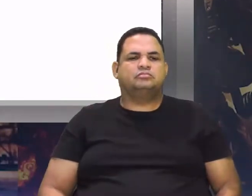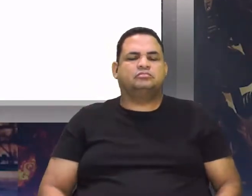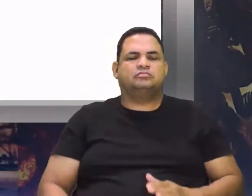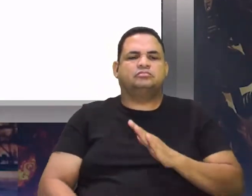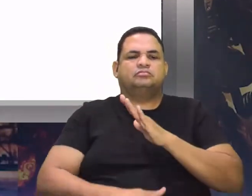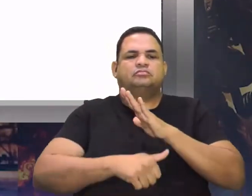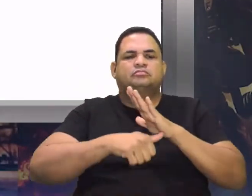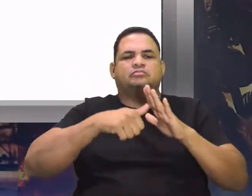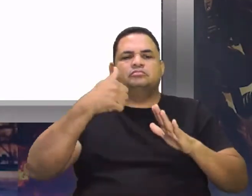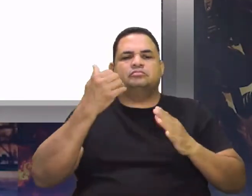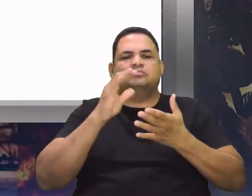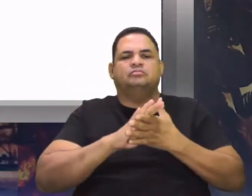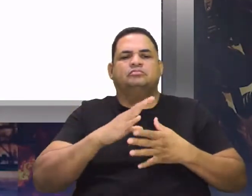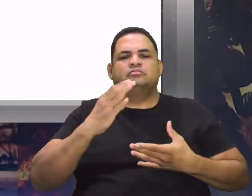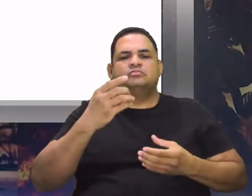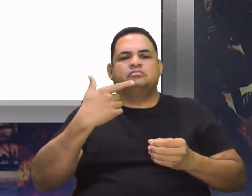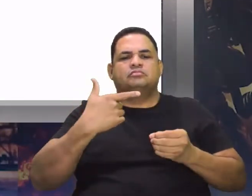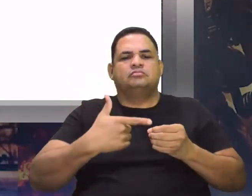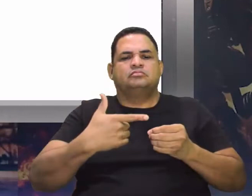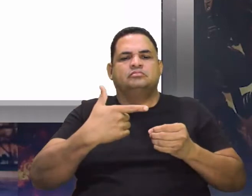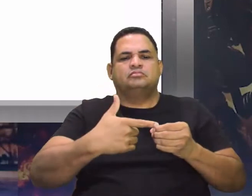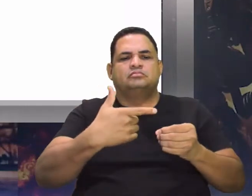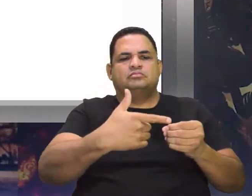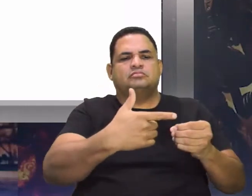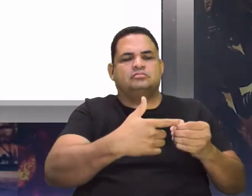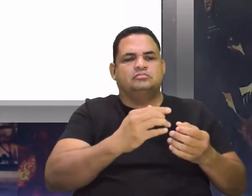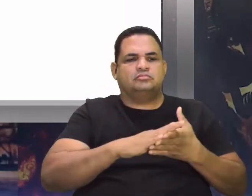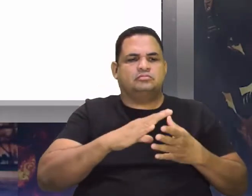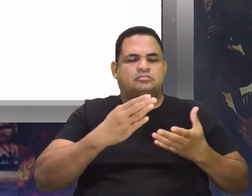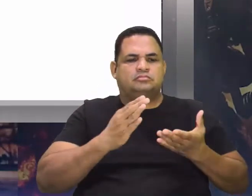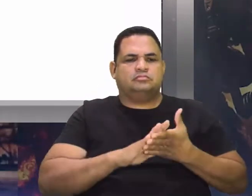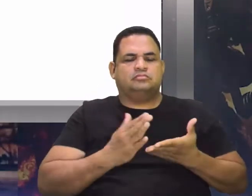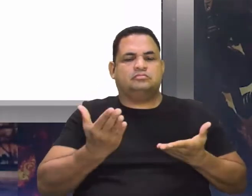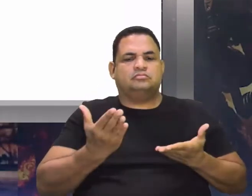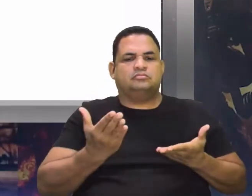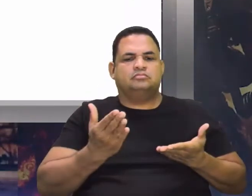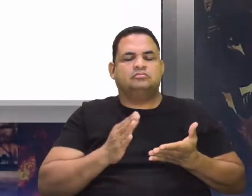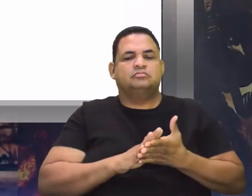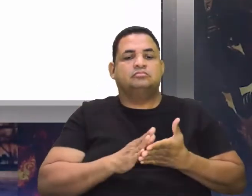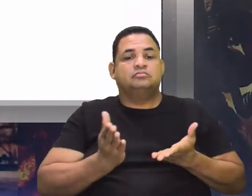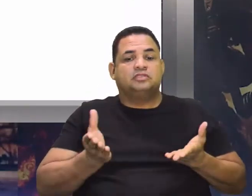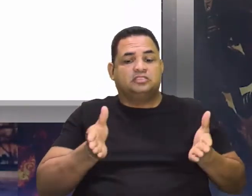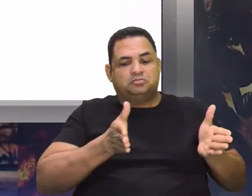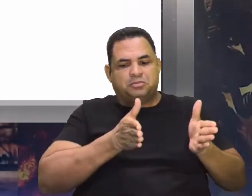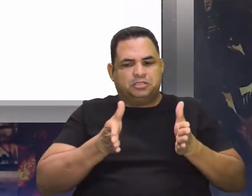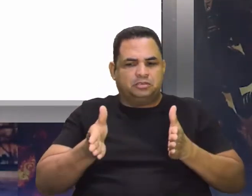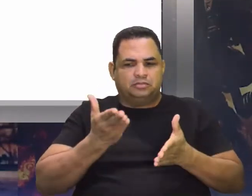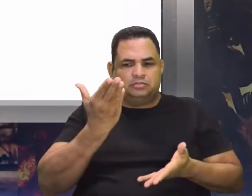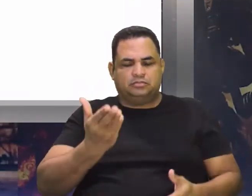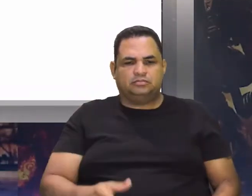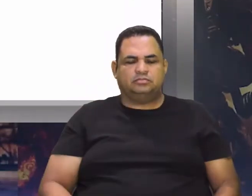As primeiras cidades elas começam a aparecer justamente neste momento.